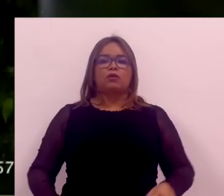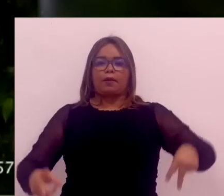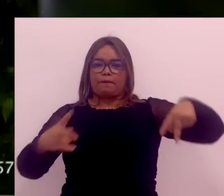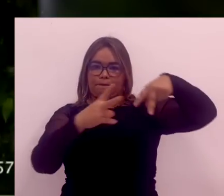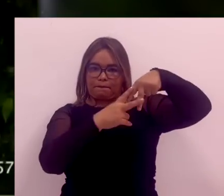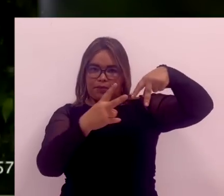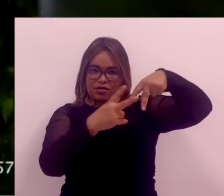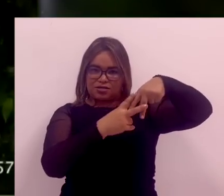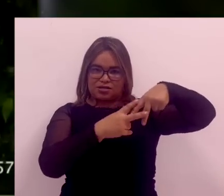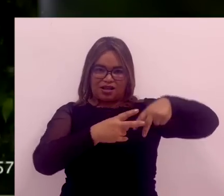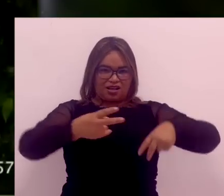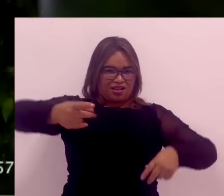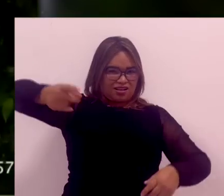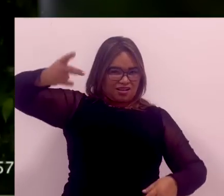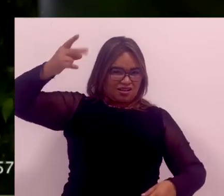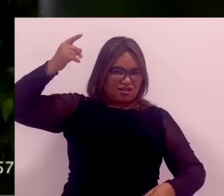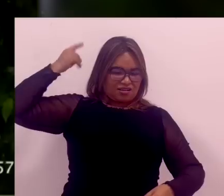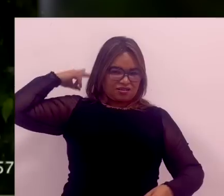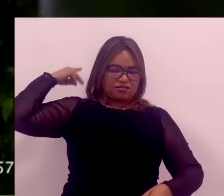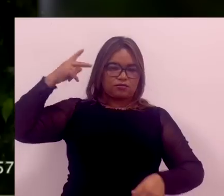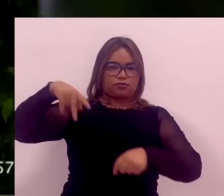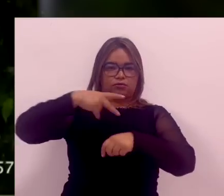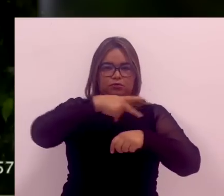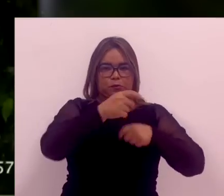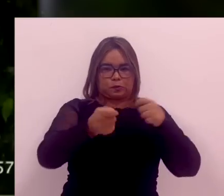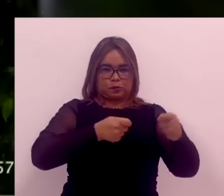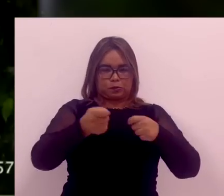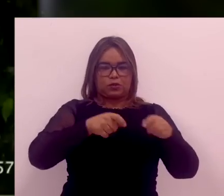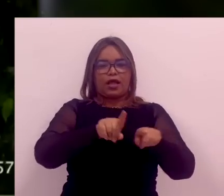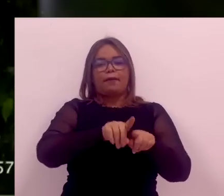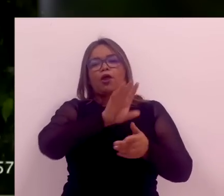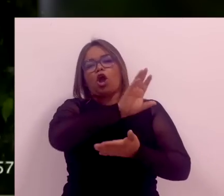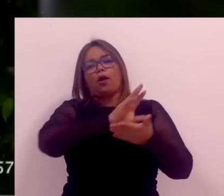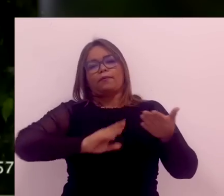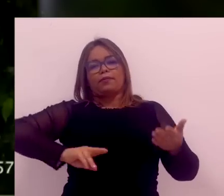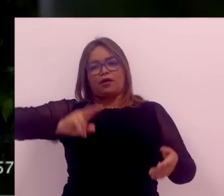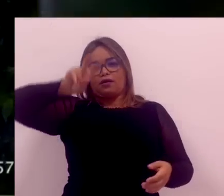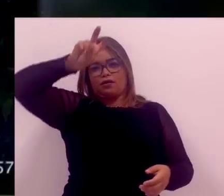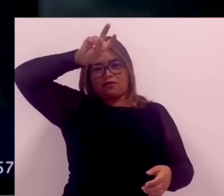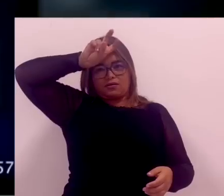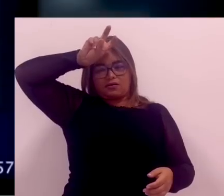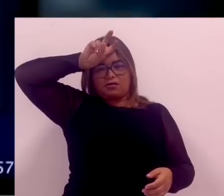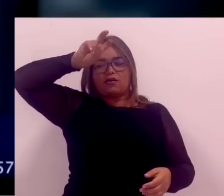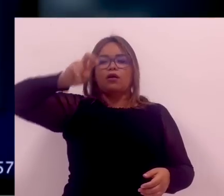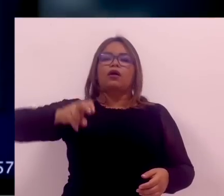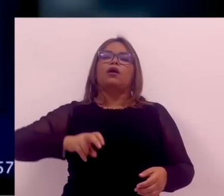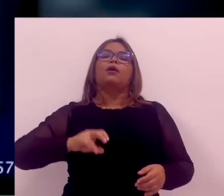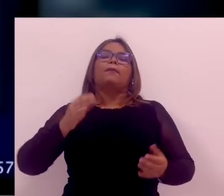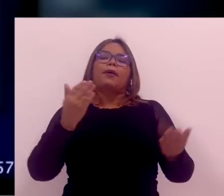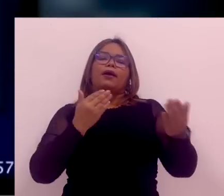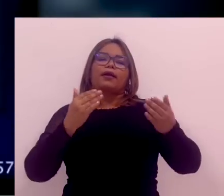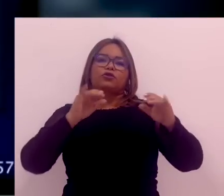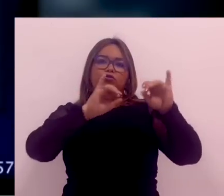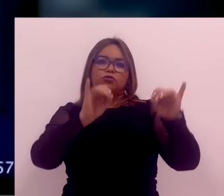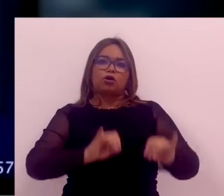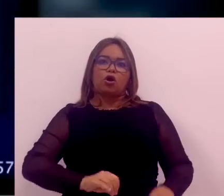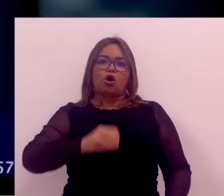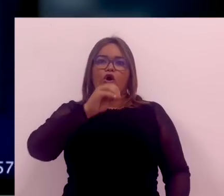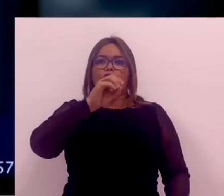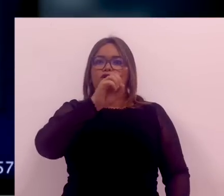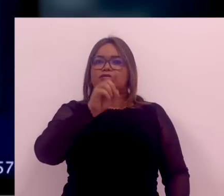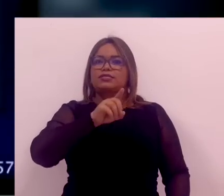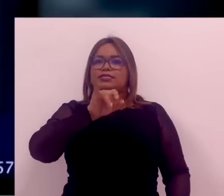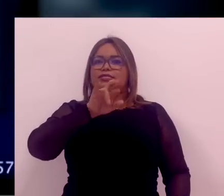do Ser Supremo, tomado pelos maçons das nações da antiguidade. No mesmo princípio, os egípcios representavam Osíris,